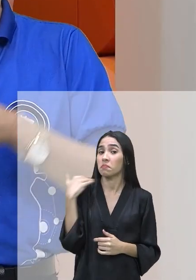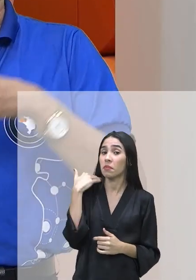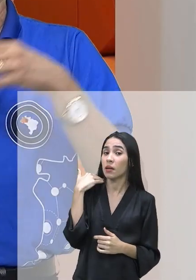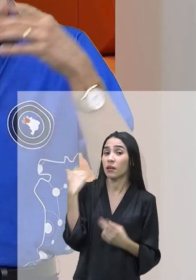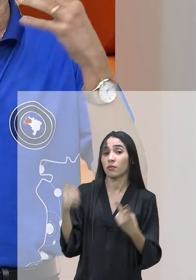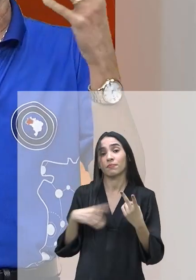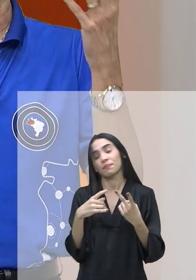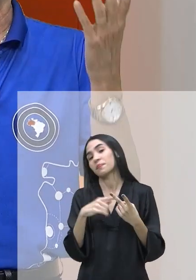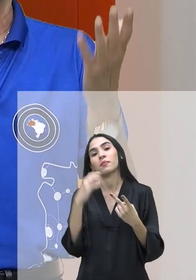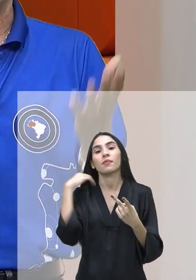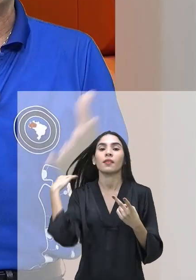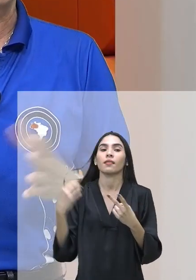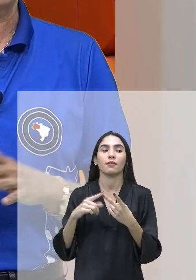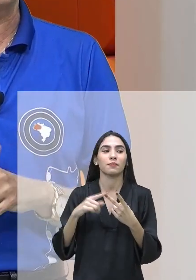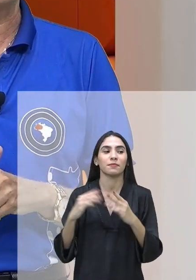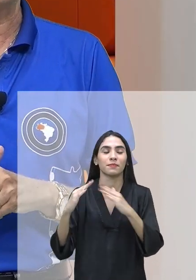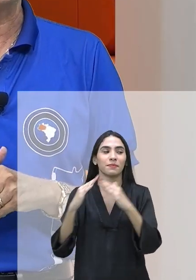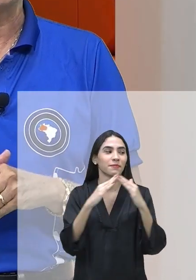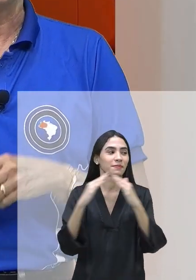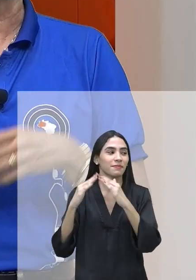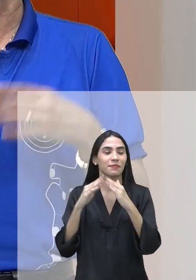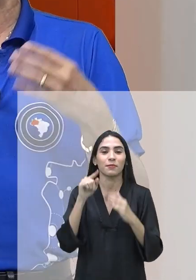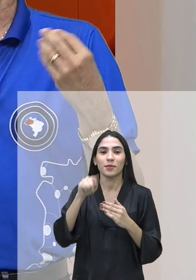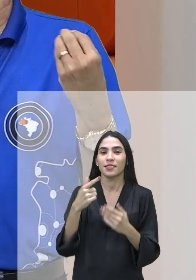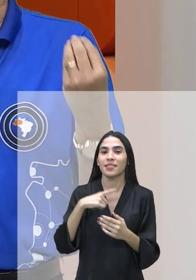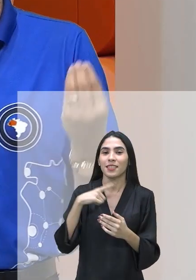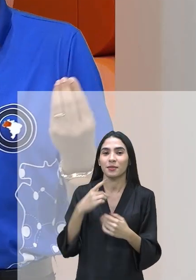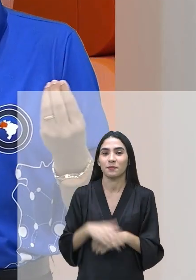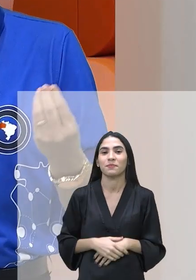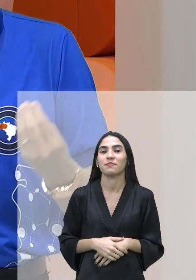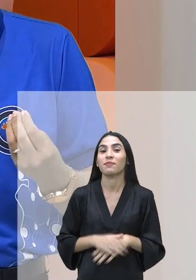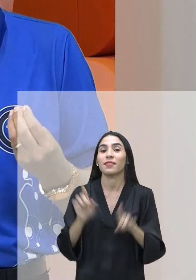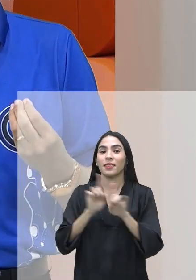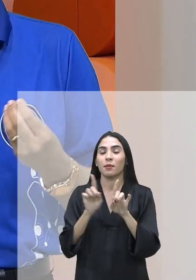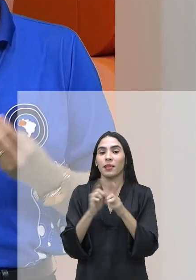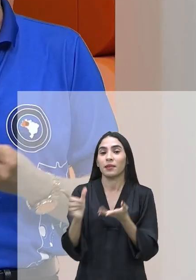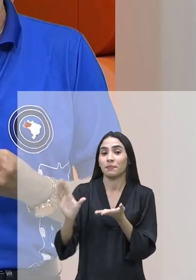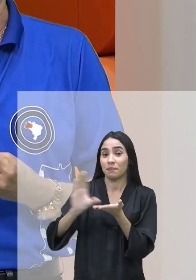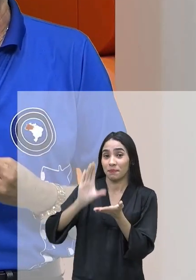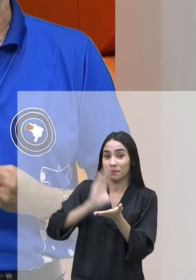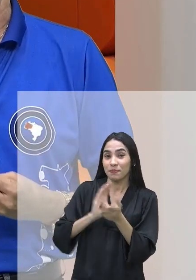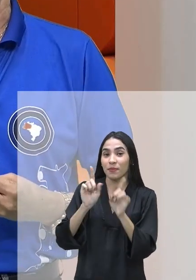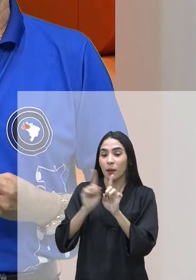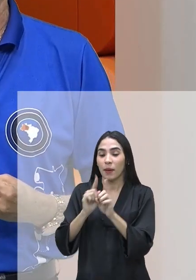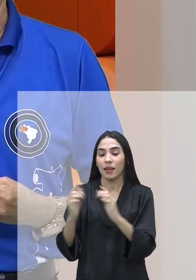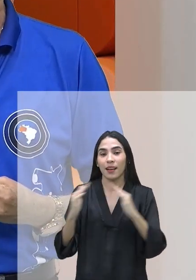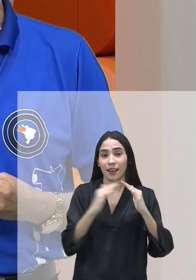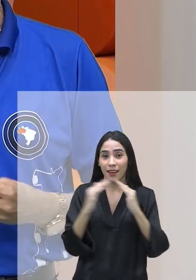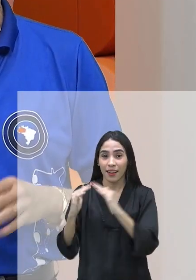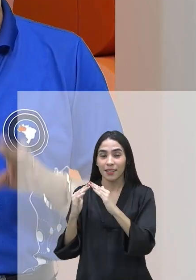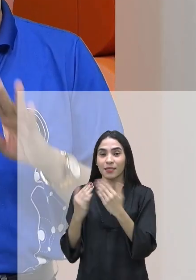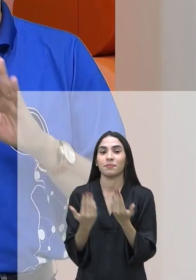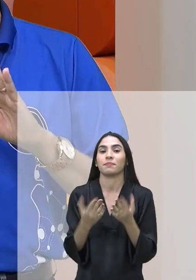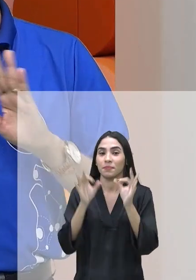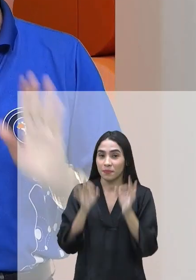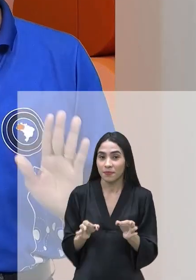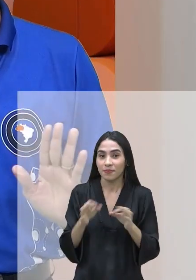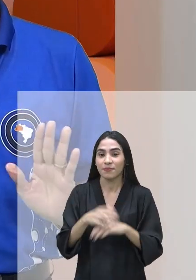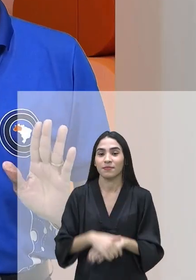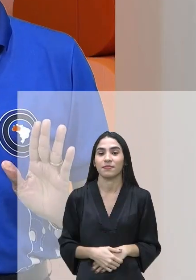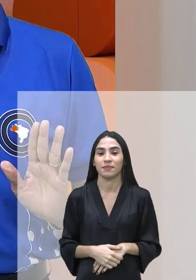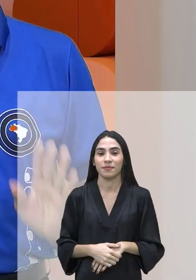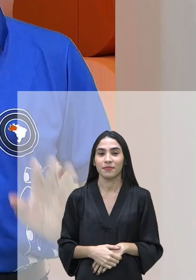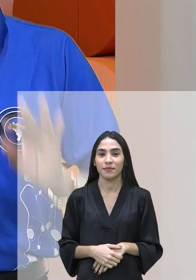bancária, imóveis que você possui, suas rendas e suas posses. Exatamente isso.